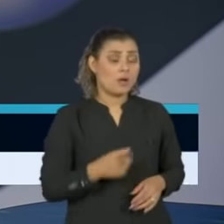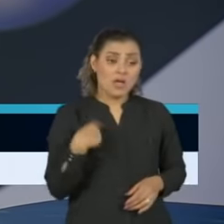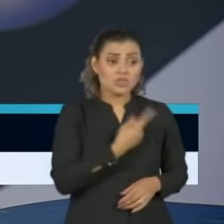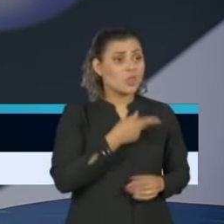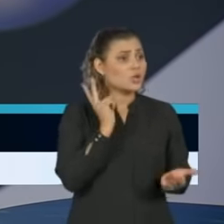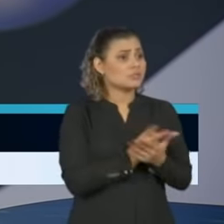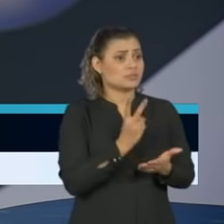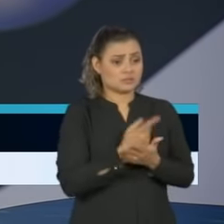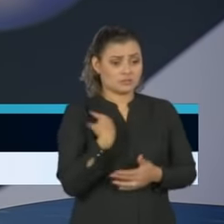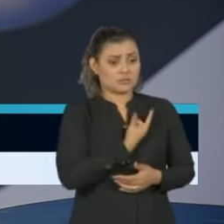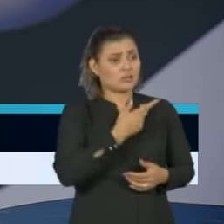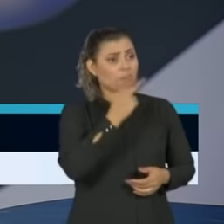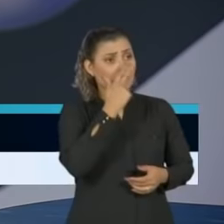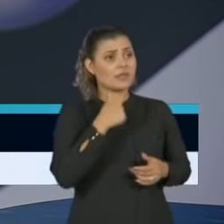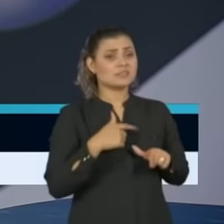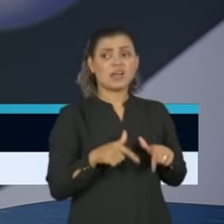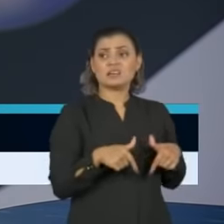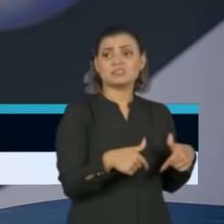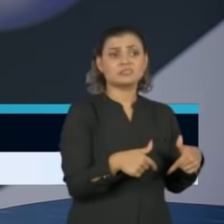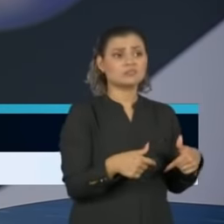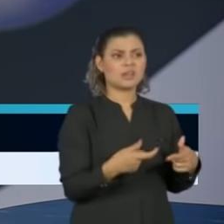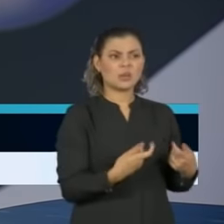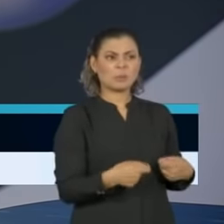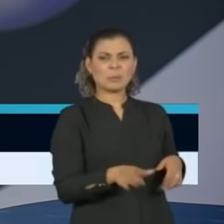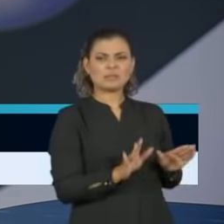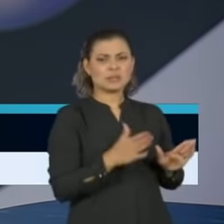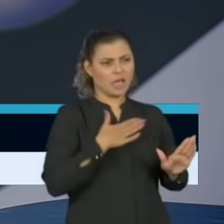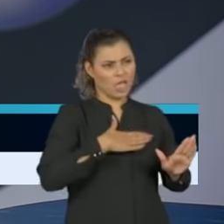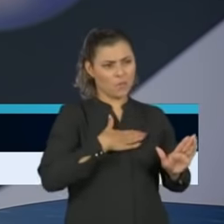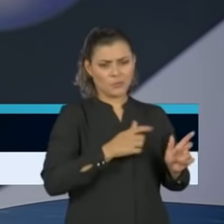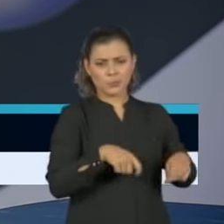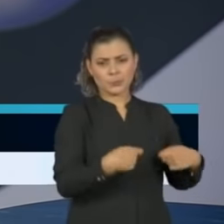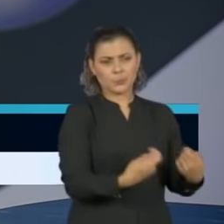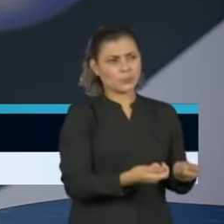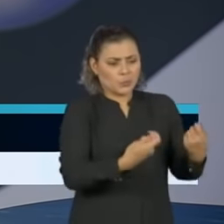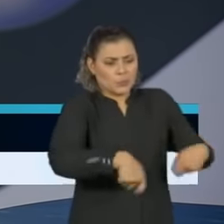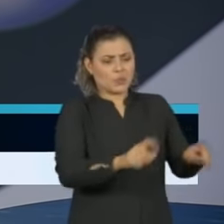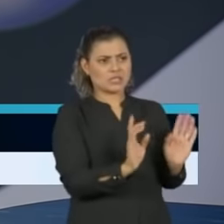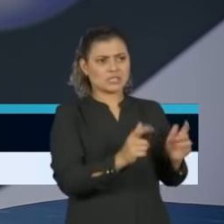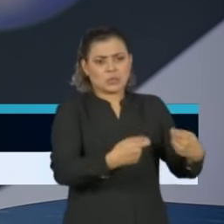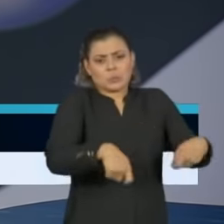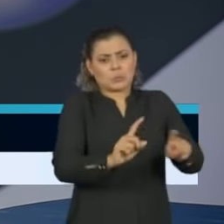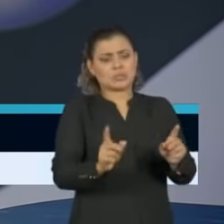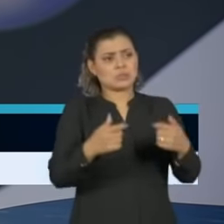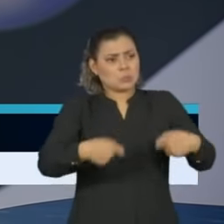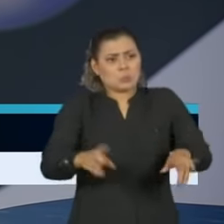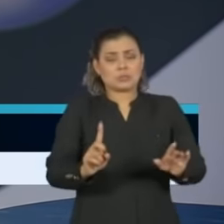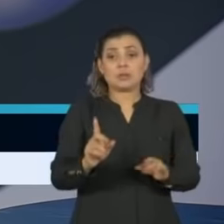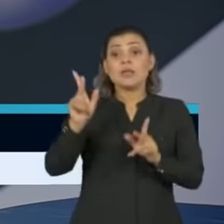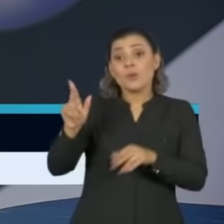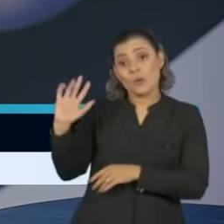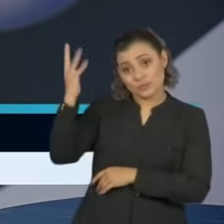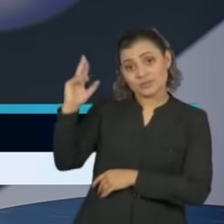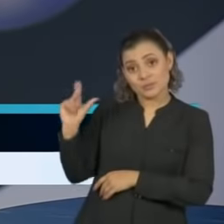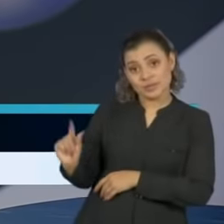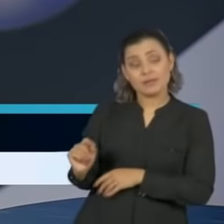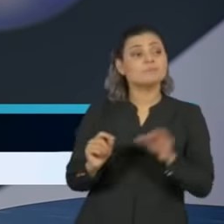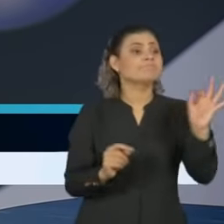tendência é agir um pouco menos do que precisa. Que erro que a gente vai ter... Que foi o que aconteceu na Itália. Exato. Que erro a gente vai ter se o